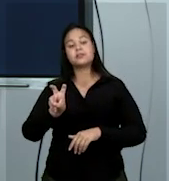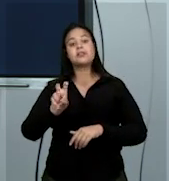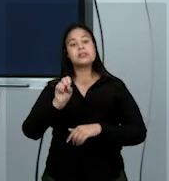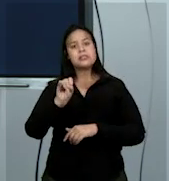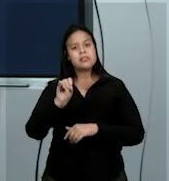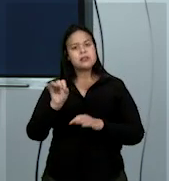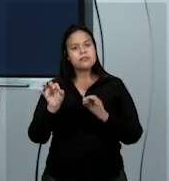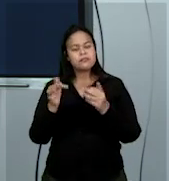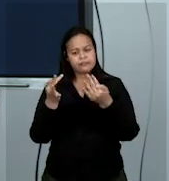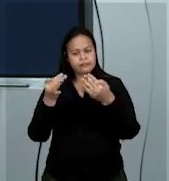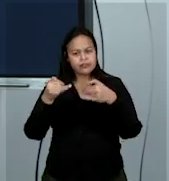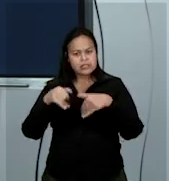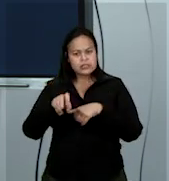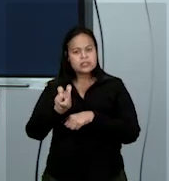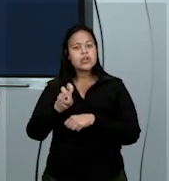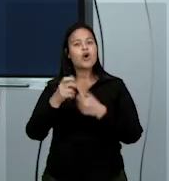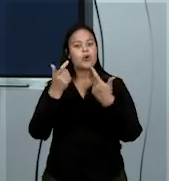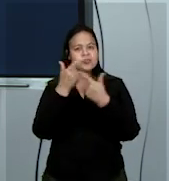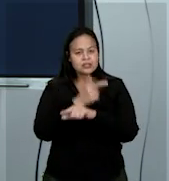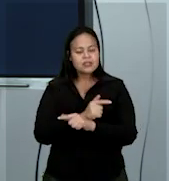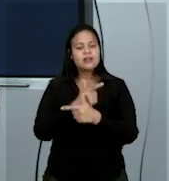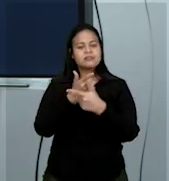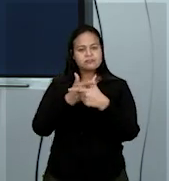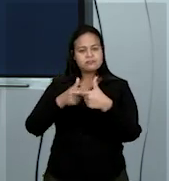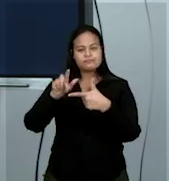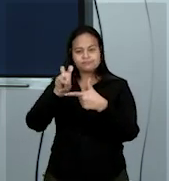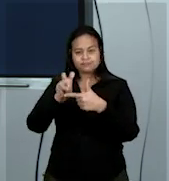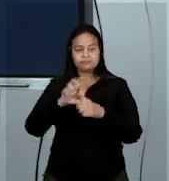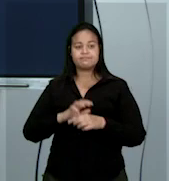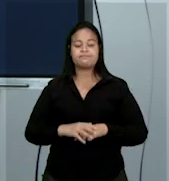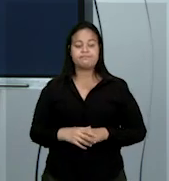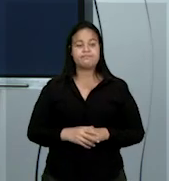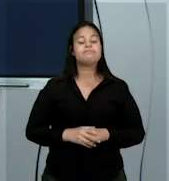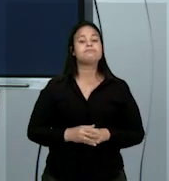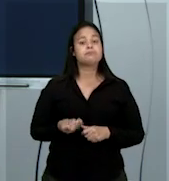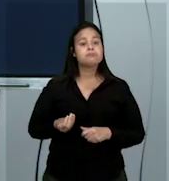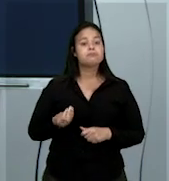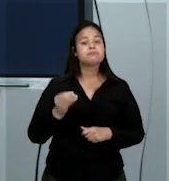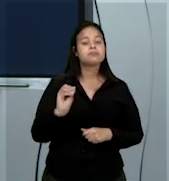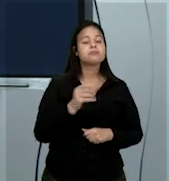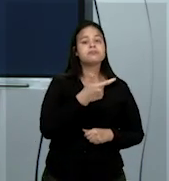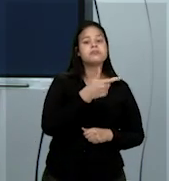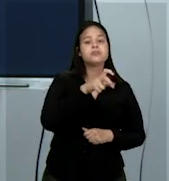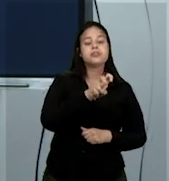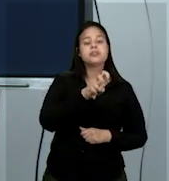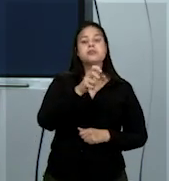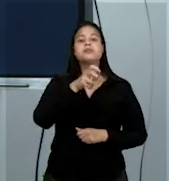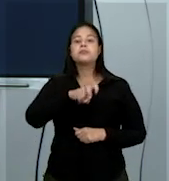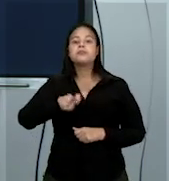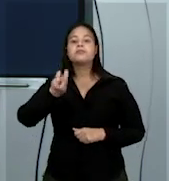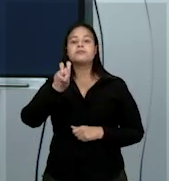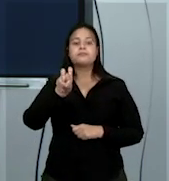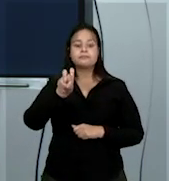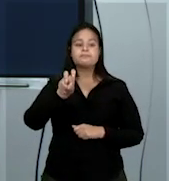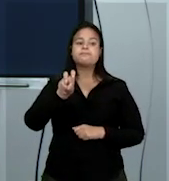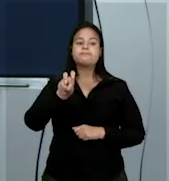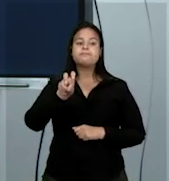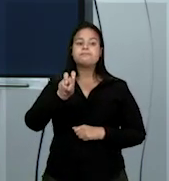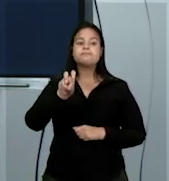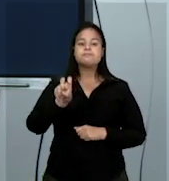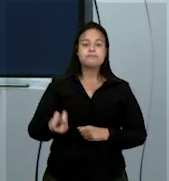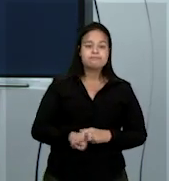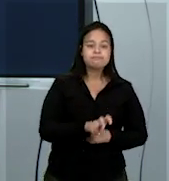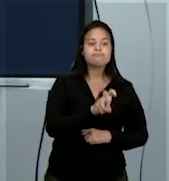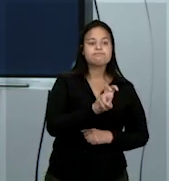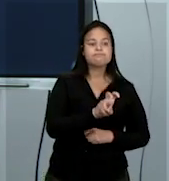termina em 5, dá para dividir por 5. Então eu vou colocar 5. 25 dividido por 5,